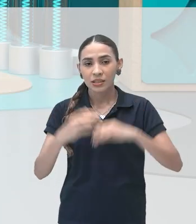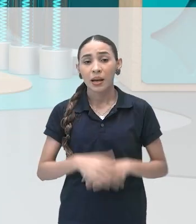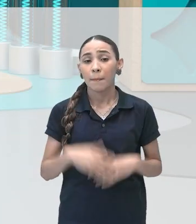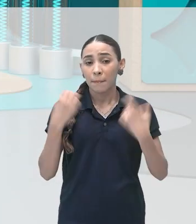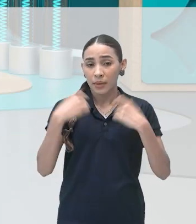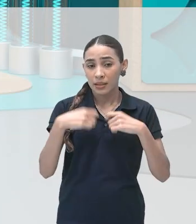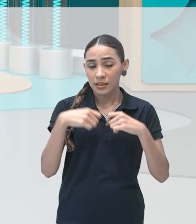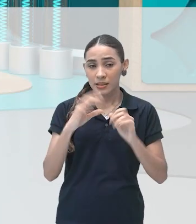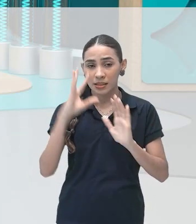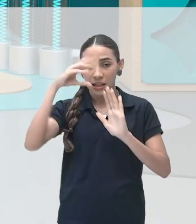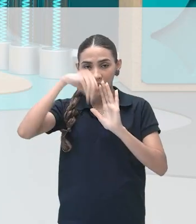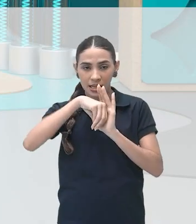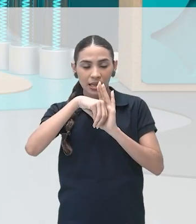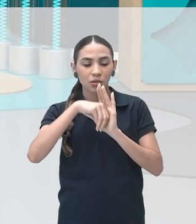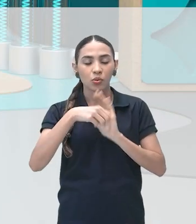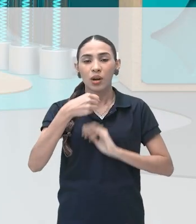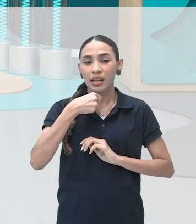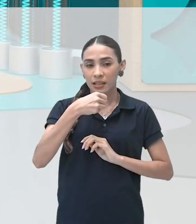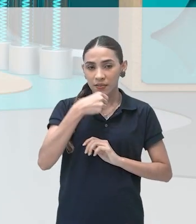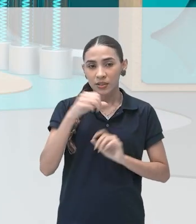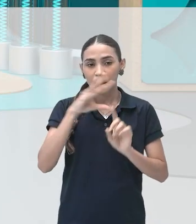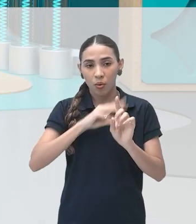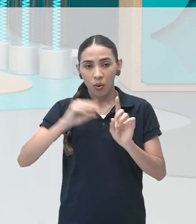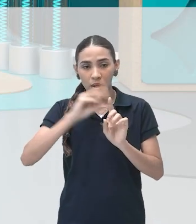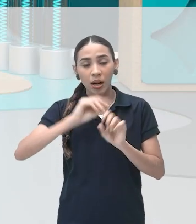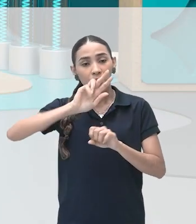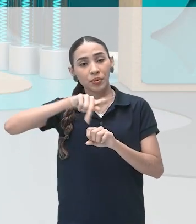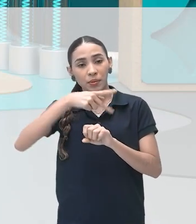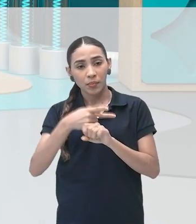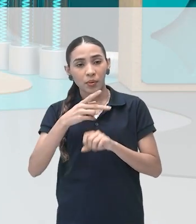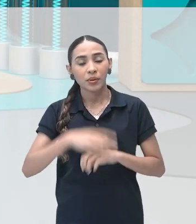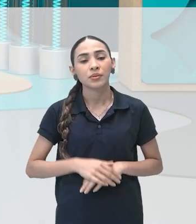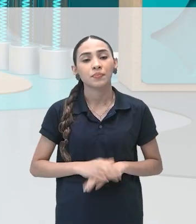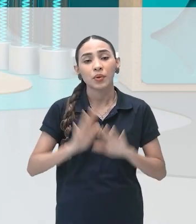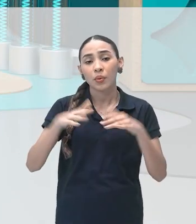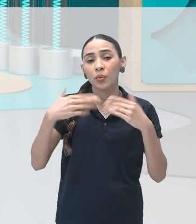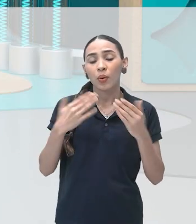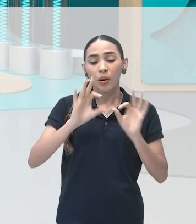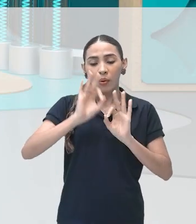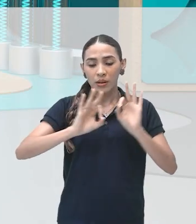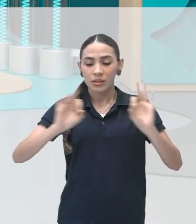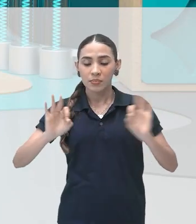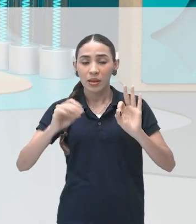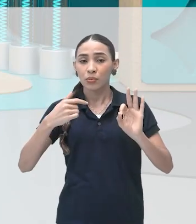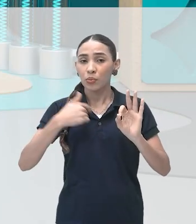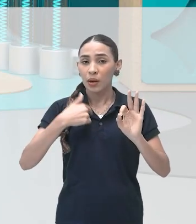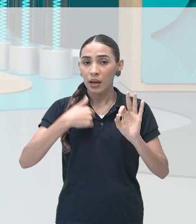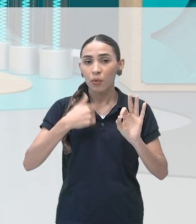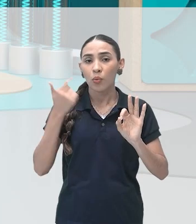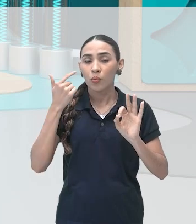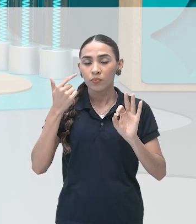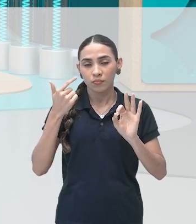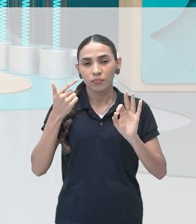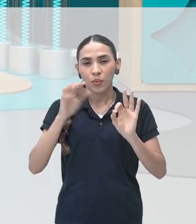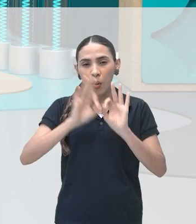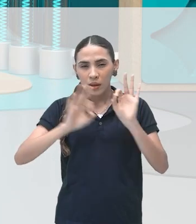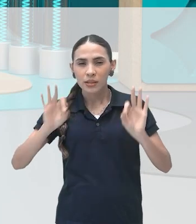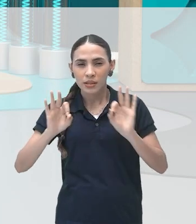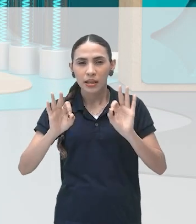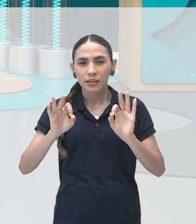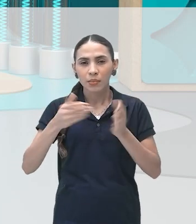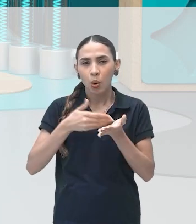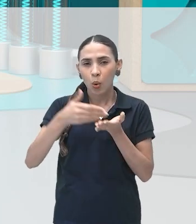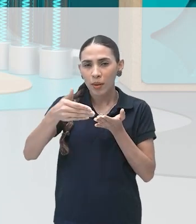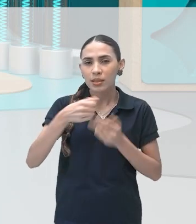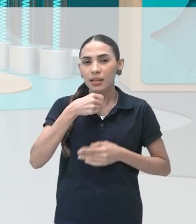devem aparecer em uma entrevista oral e depois qual foi o planejamento que eu fiz para entrevistá-la. Tá bom assim?